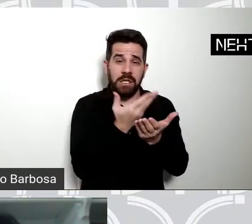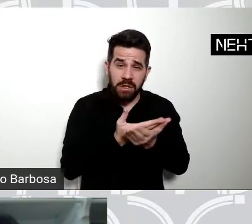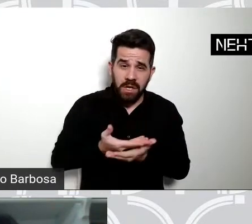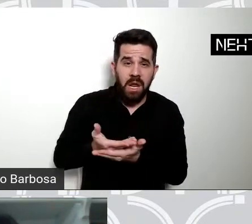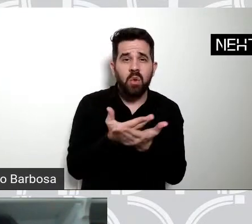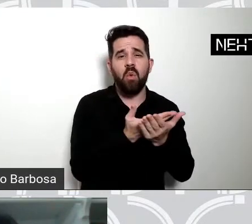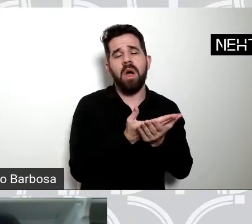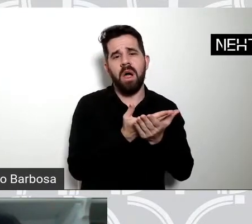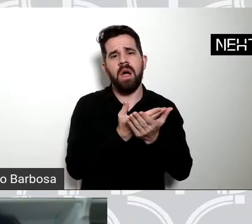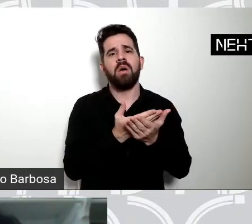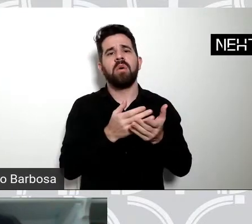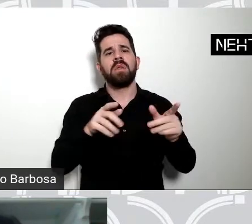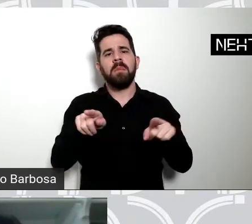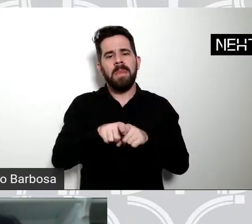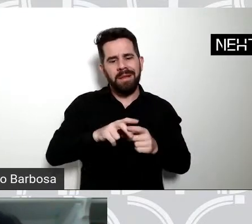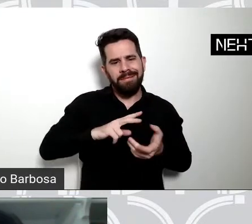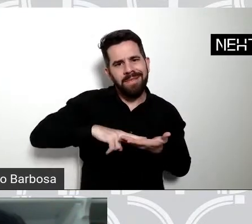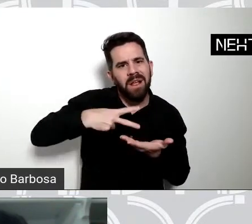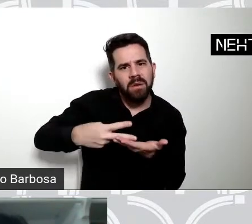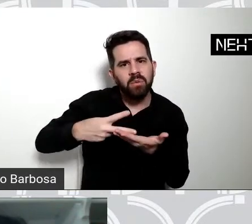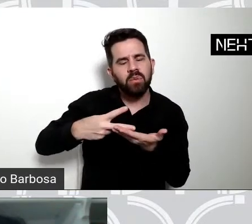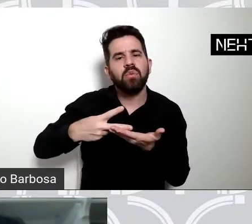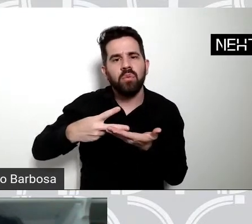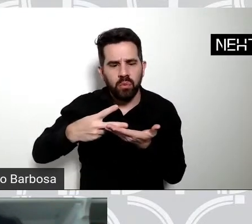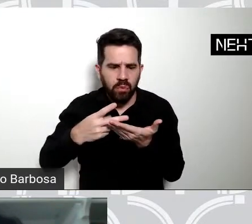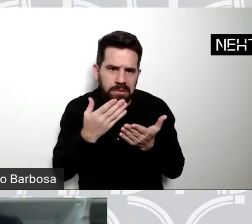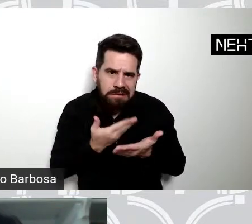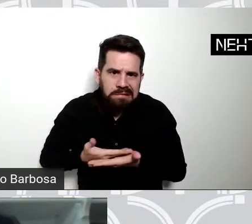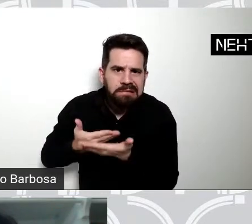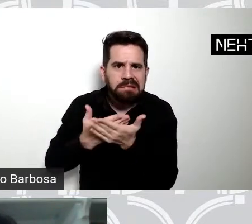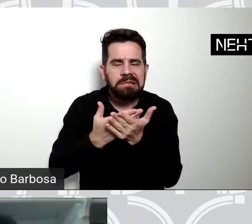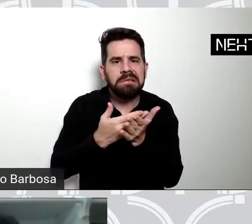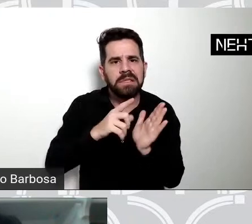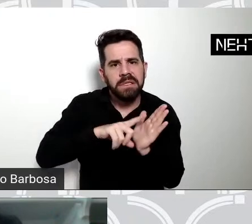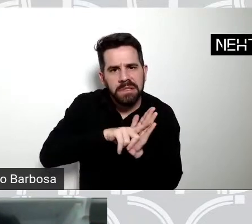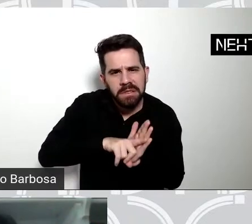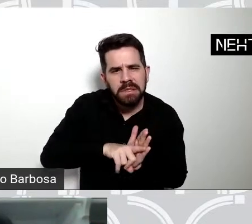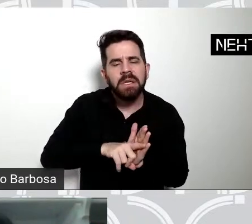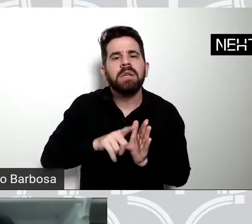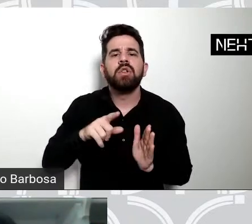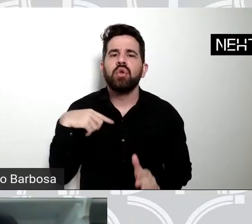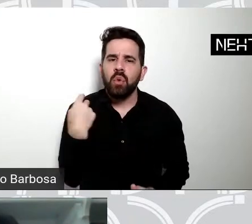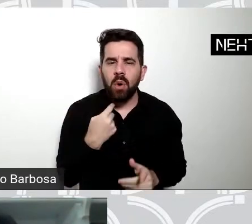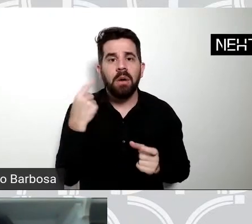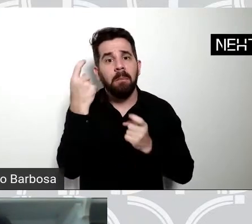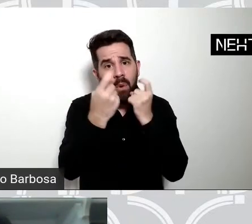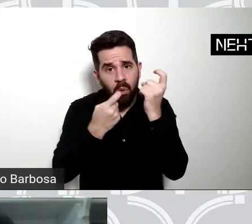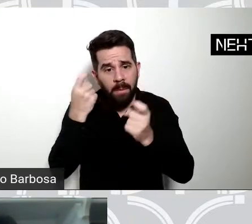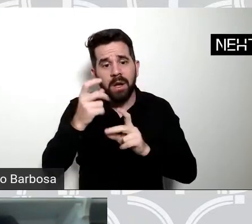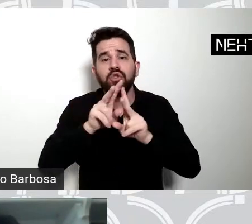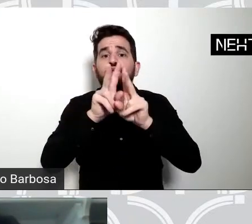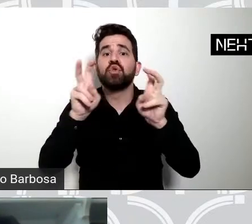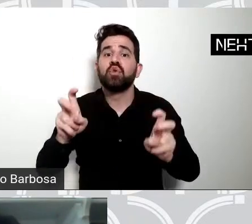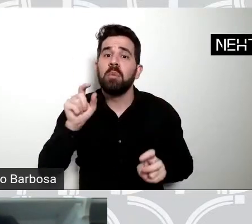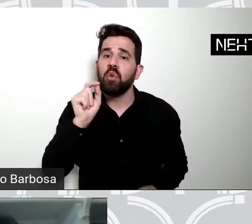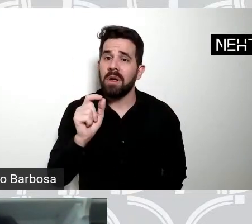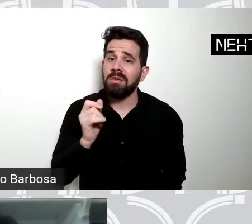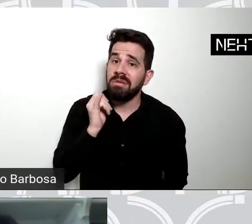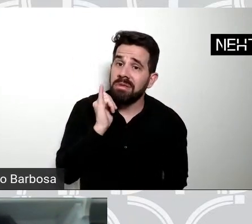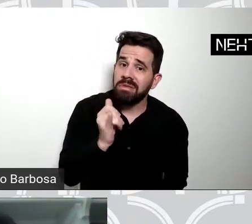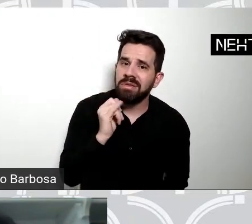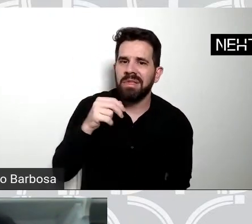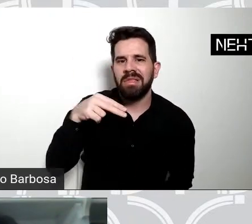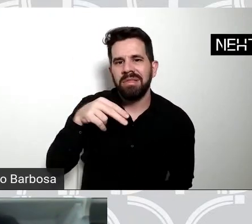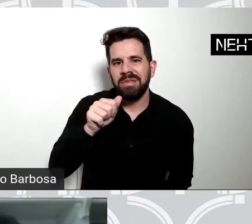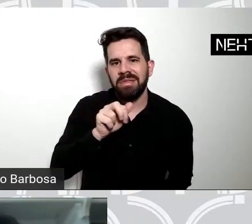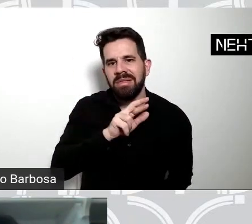com as narrativas, essas narrativas inclusivas, né? Essas narrativas das pessoas que não pertencem ao